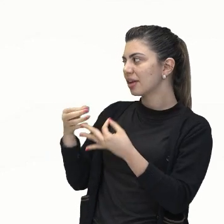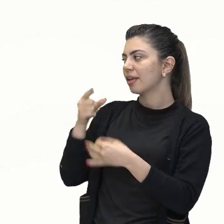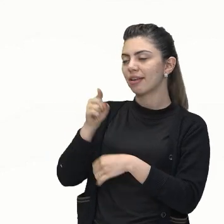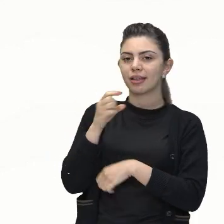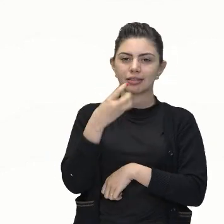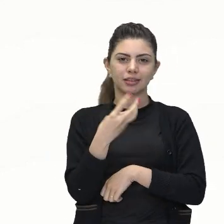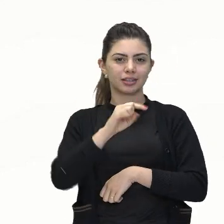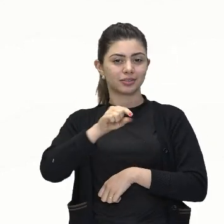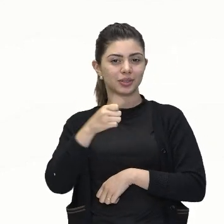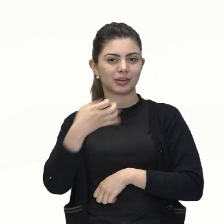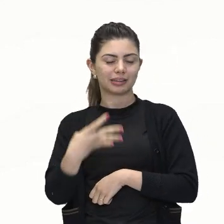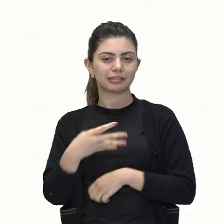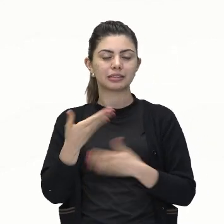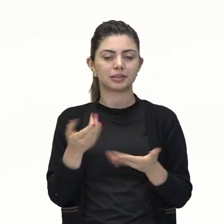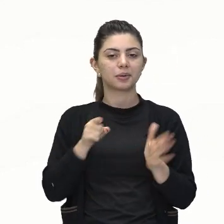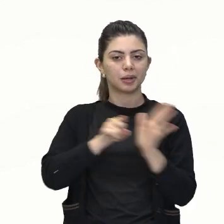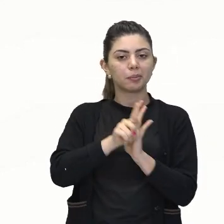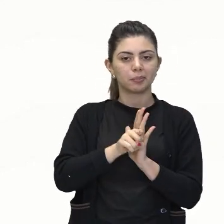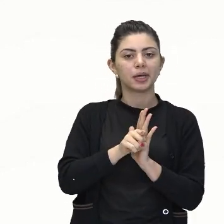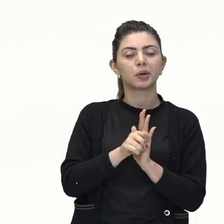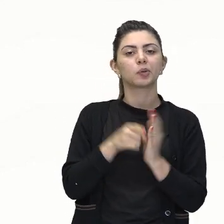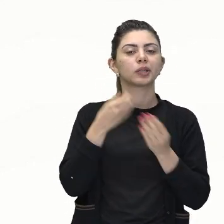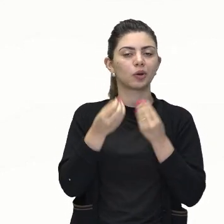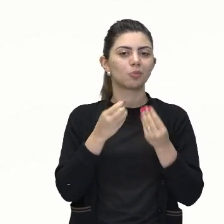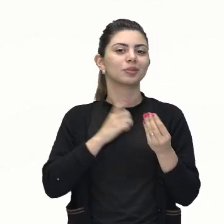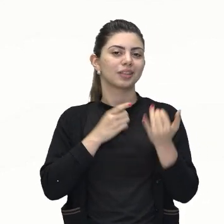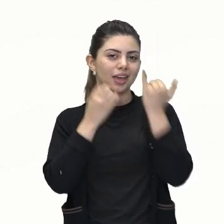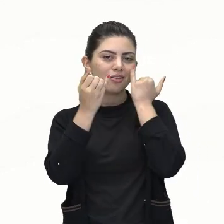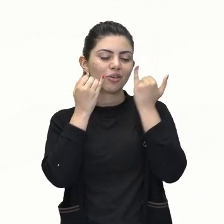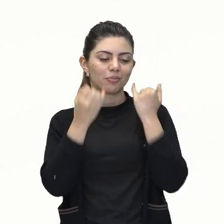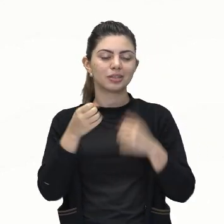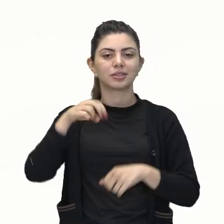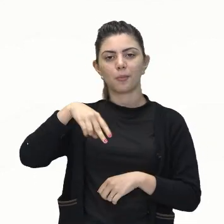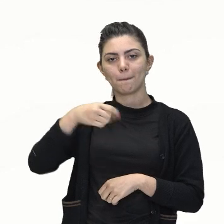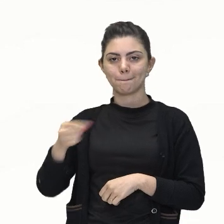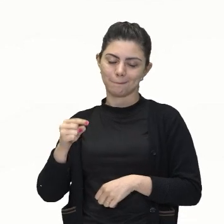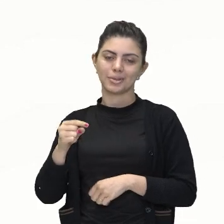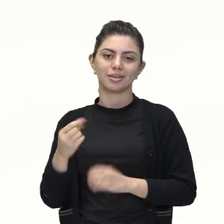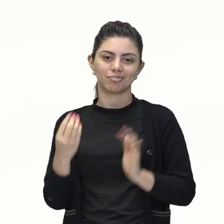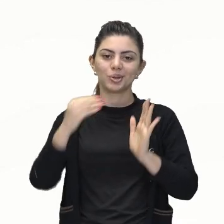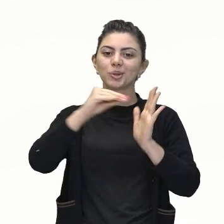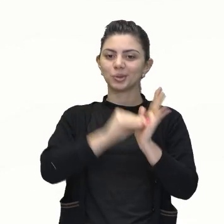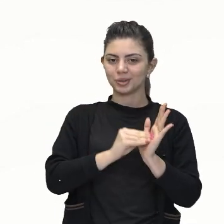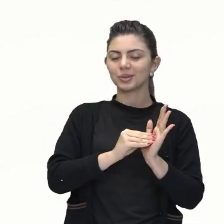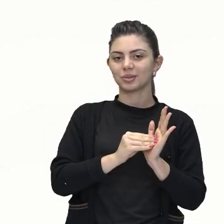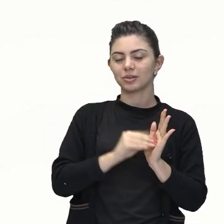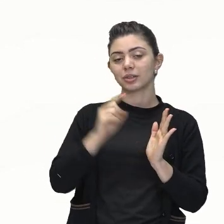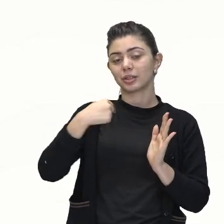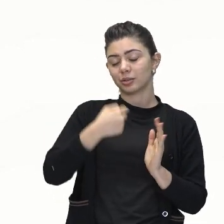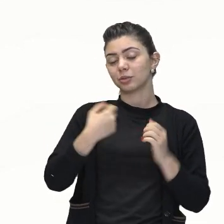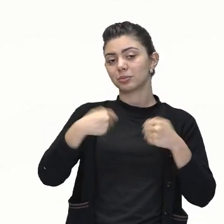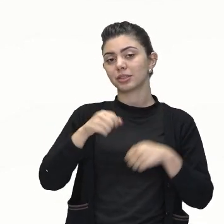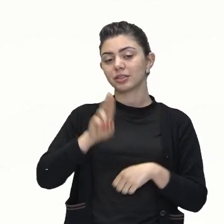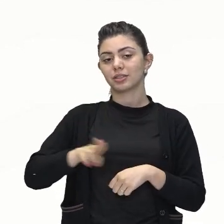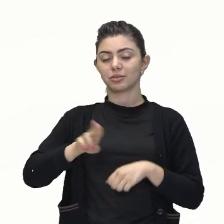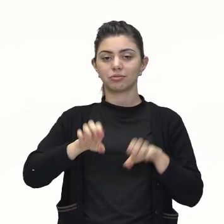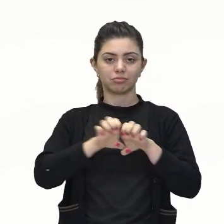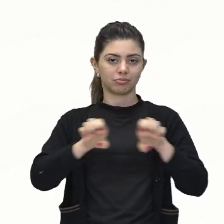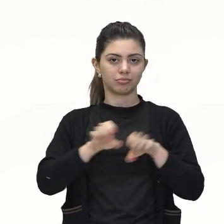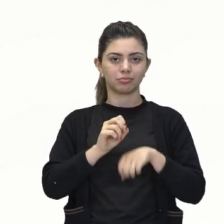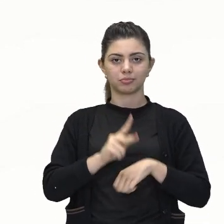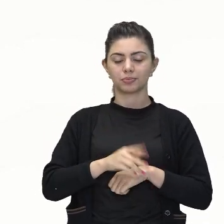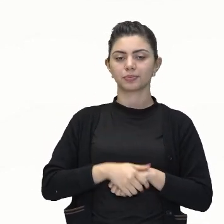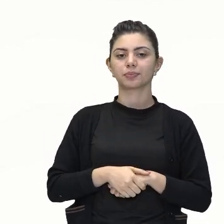a questão, geralmente, ela vai te informar o valor do π a ser adotado na sua resolução,